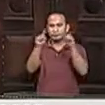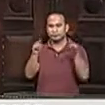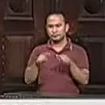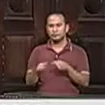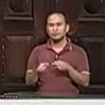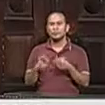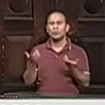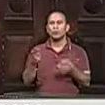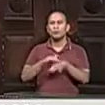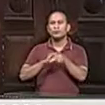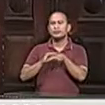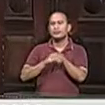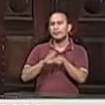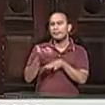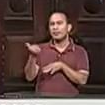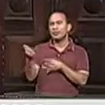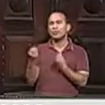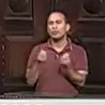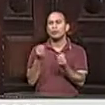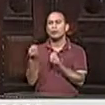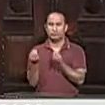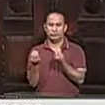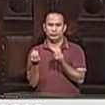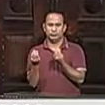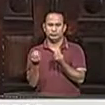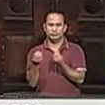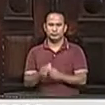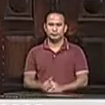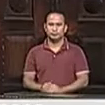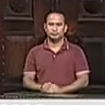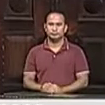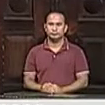Negociar em melhores condições. Que condições são essas?